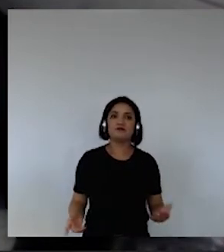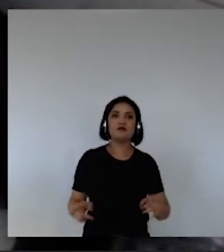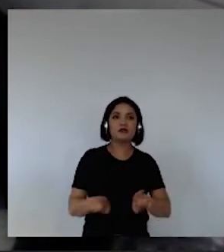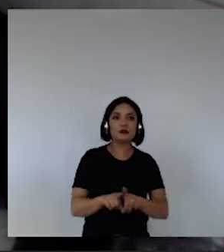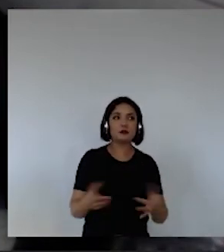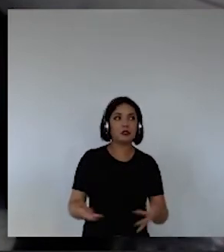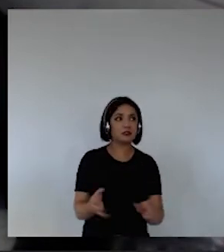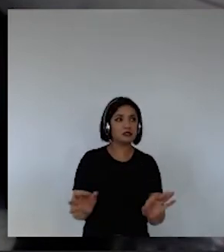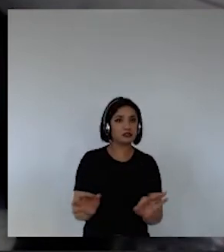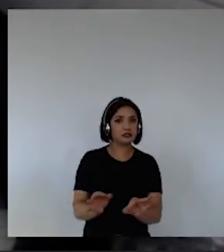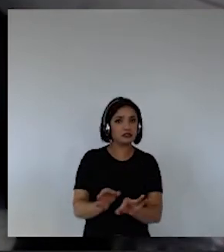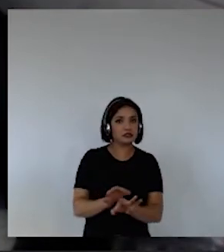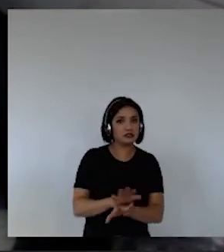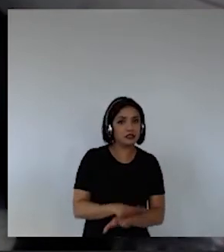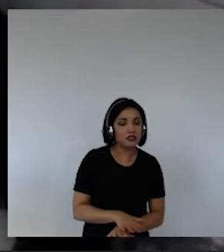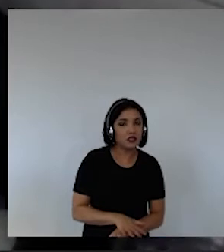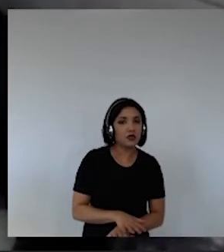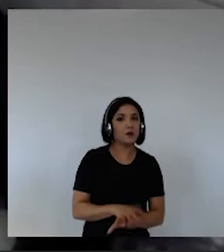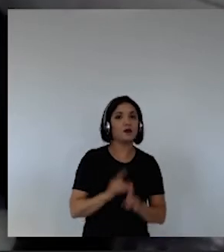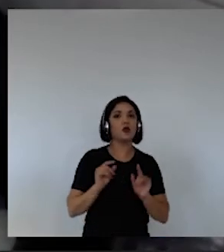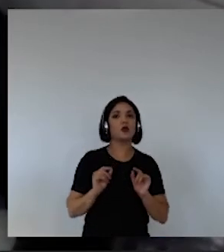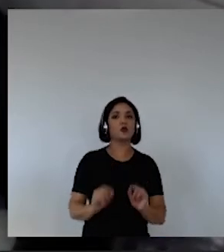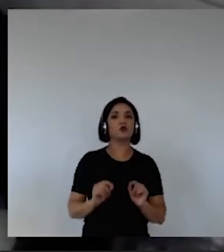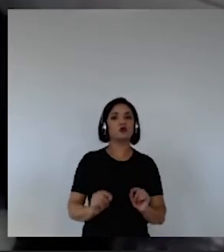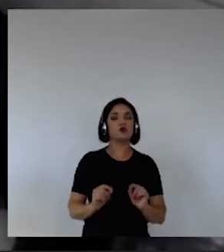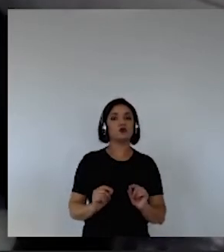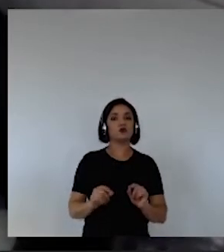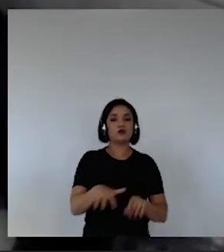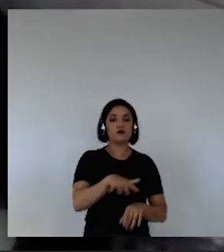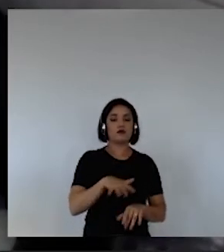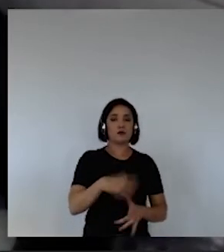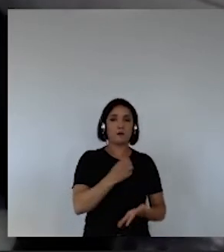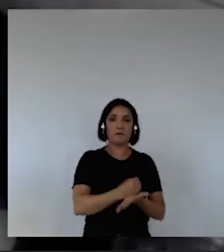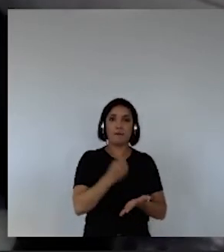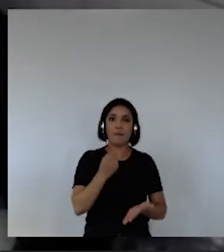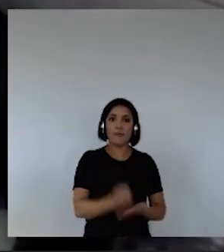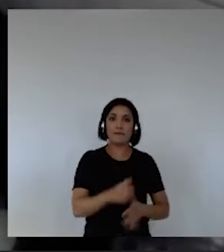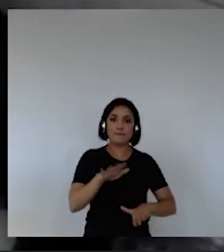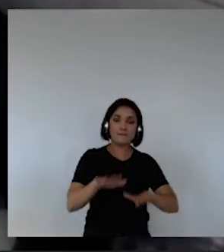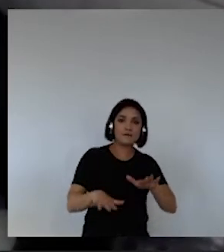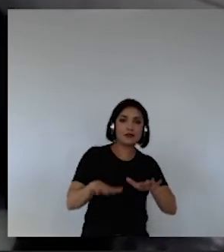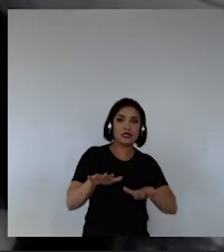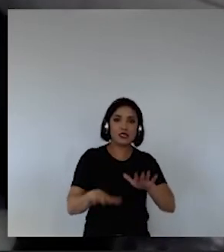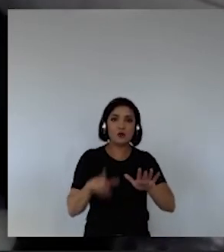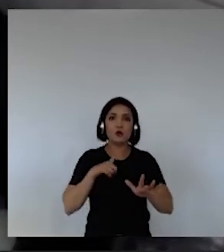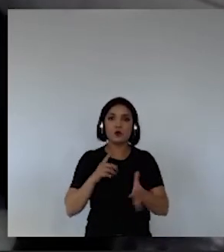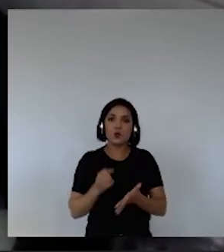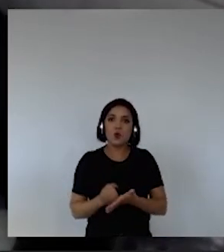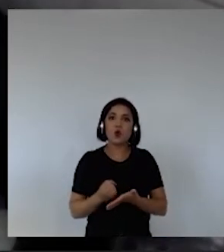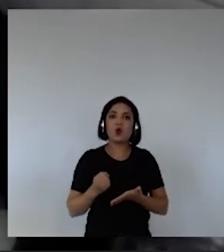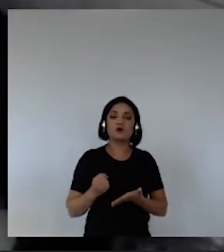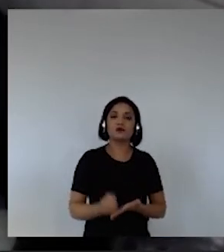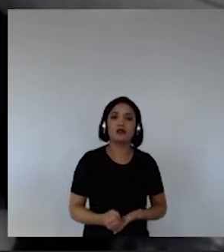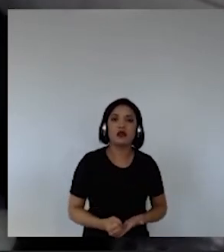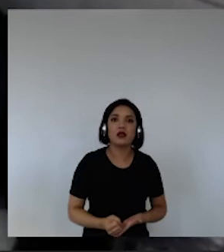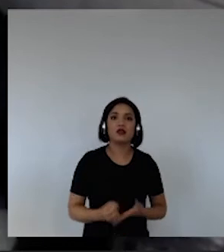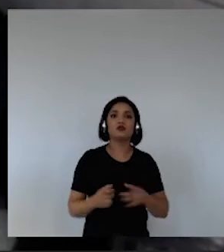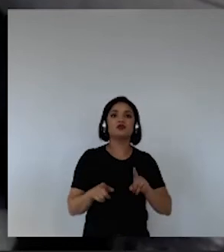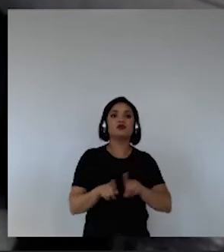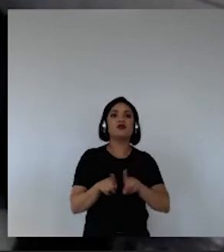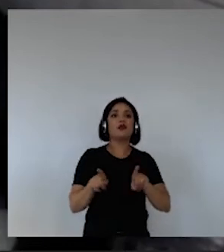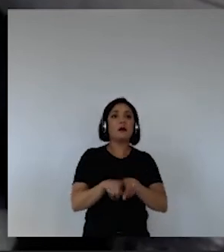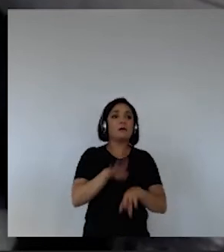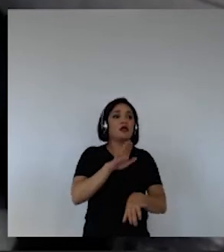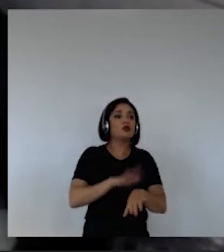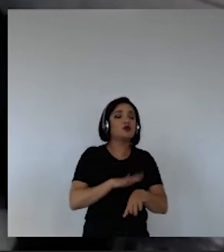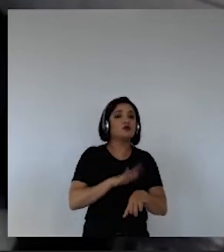encerrando aqui na interpretação ainda da alha contratual, do equilíbrio e desequilíbrio do contrato, nas circunstâncias